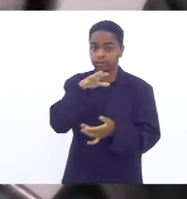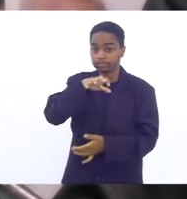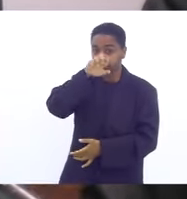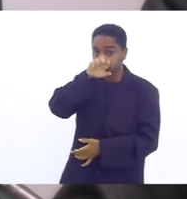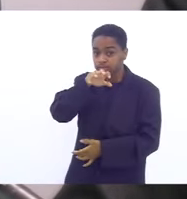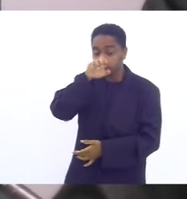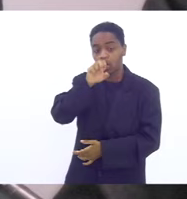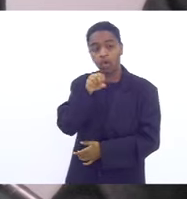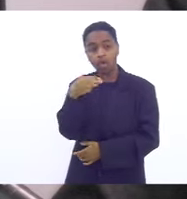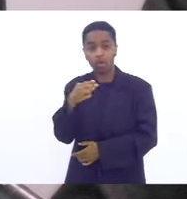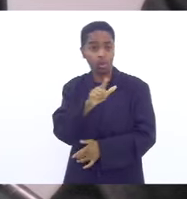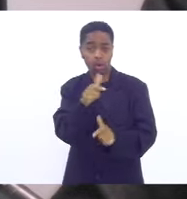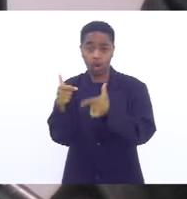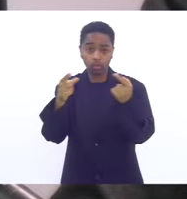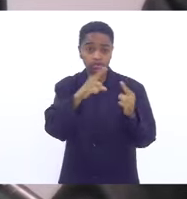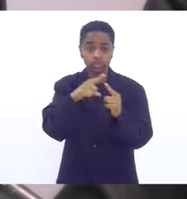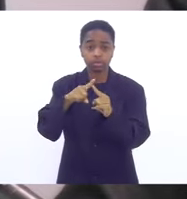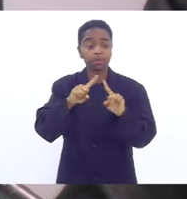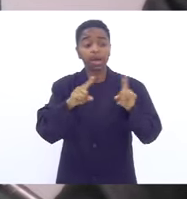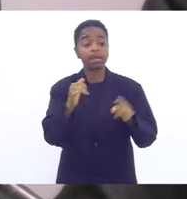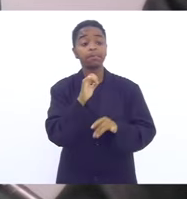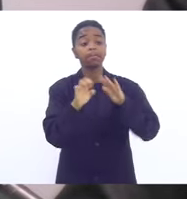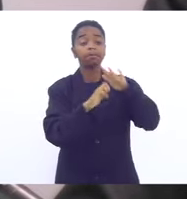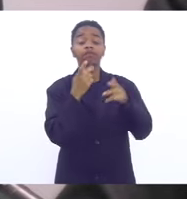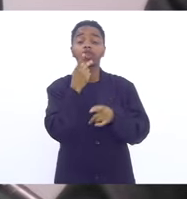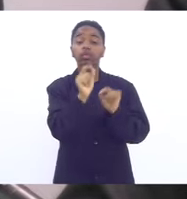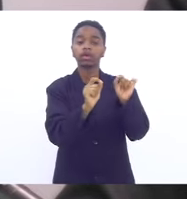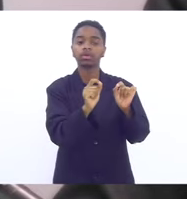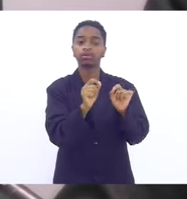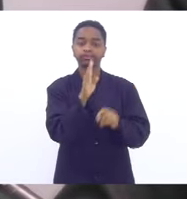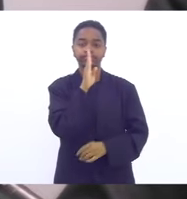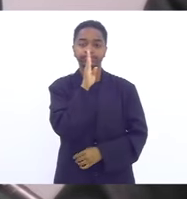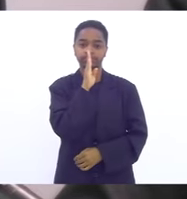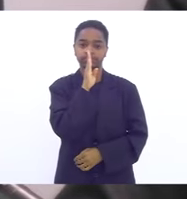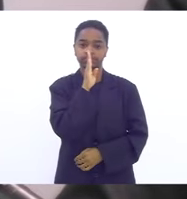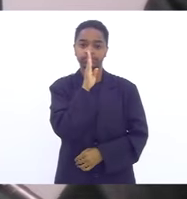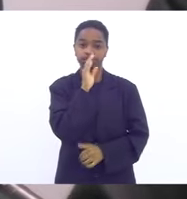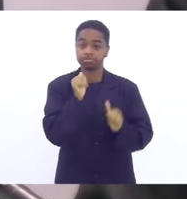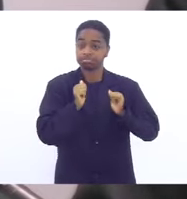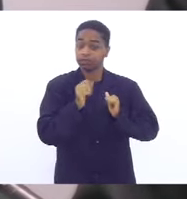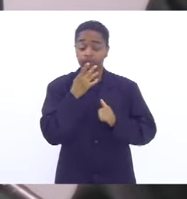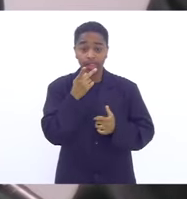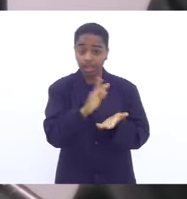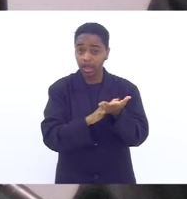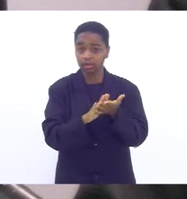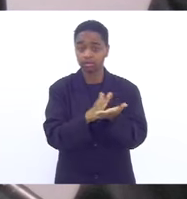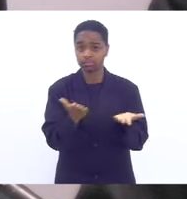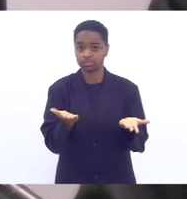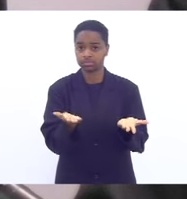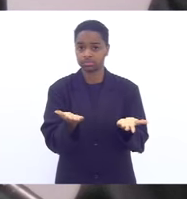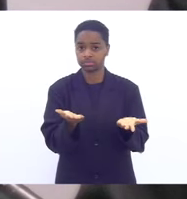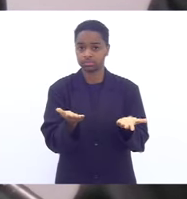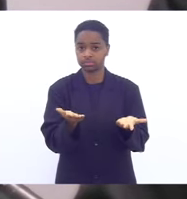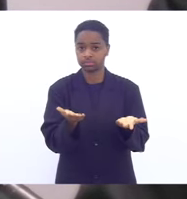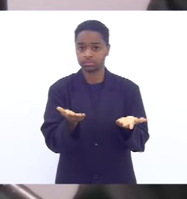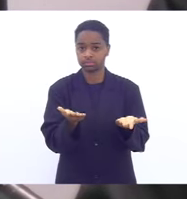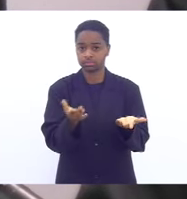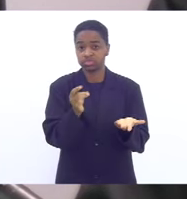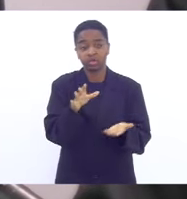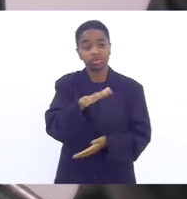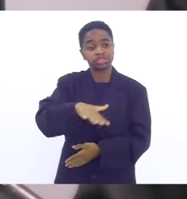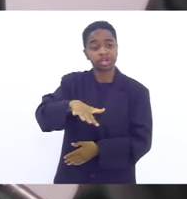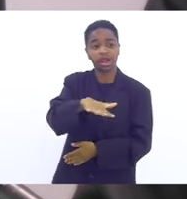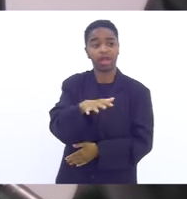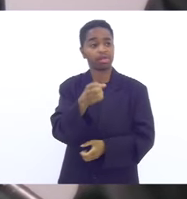aparelhos de outro tipo. E o que a imprensa diz sobre isso? Nada. Nada. Nada. É apenas o genérico,